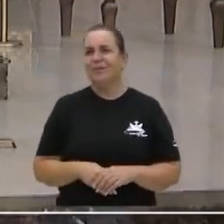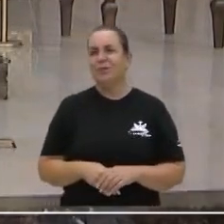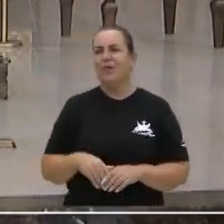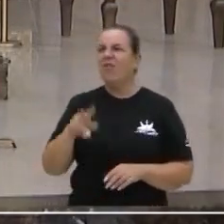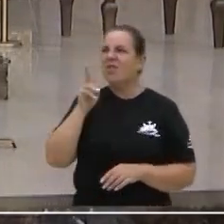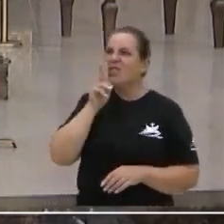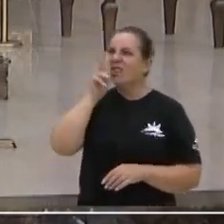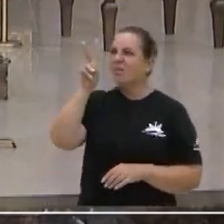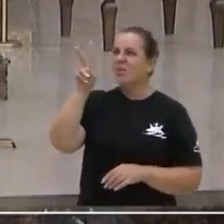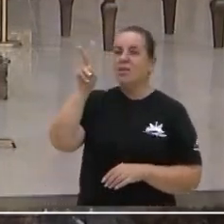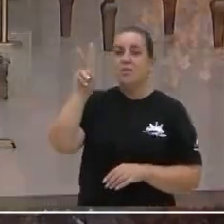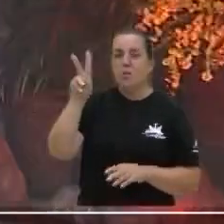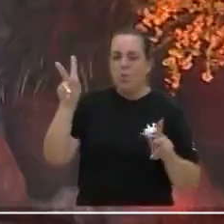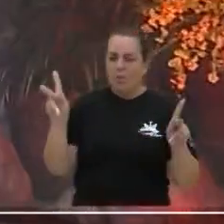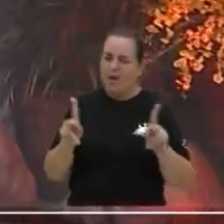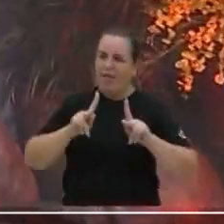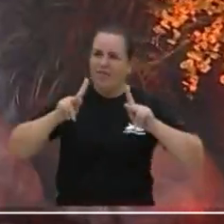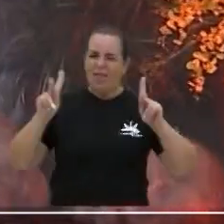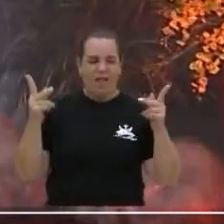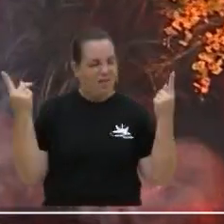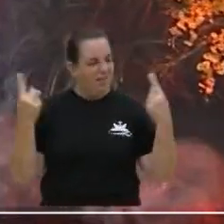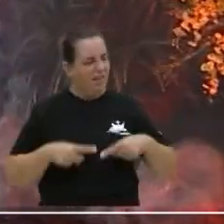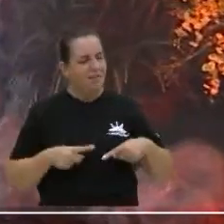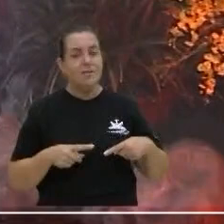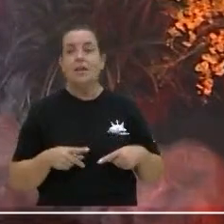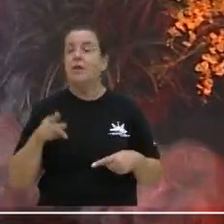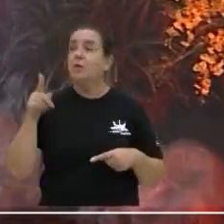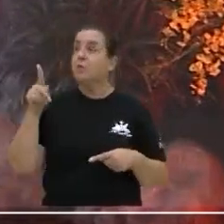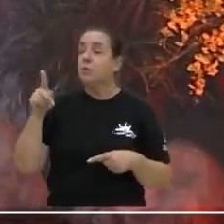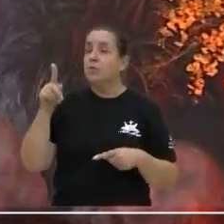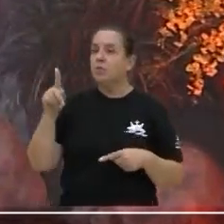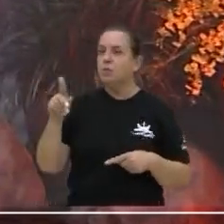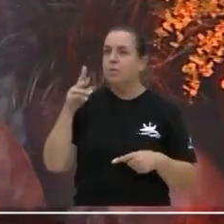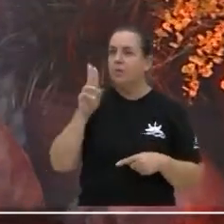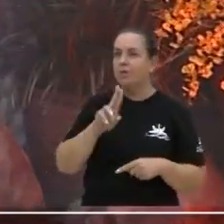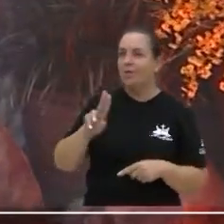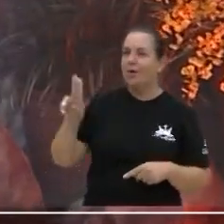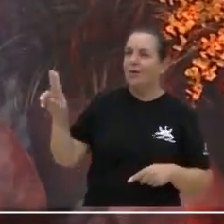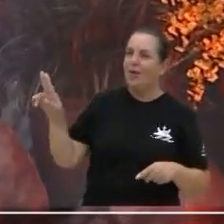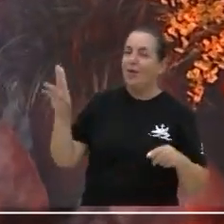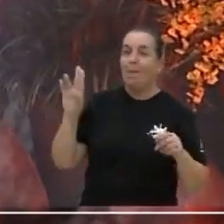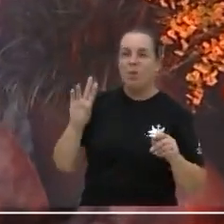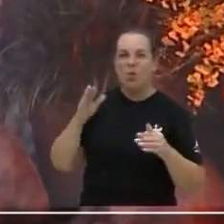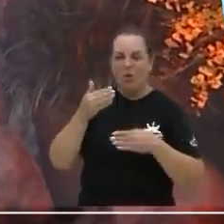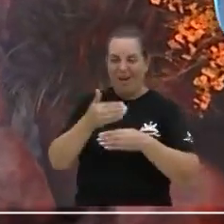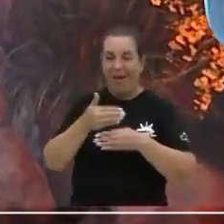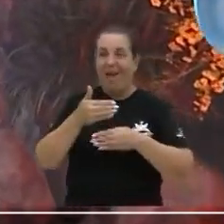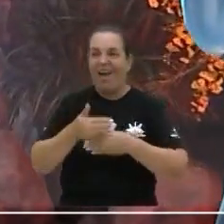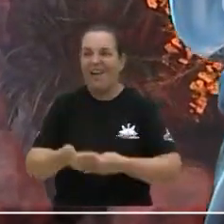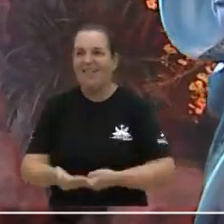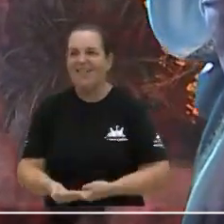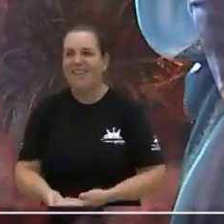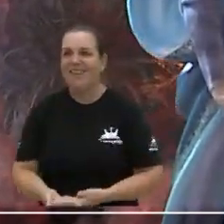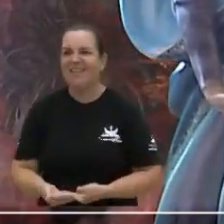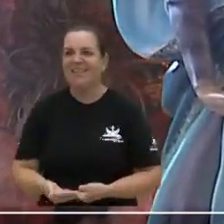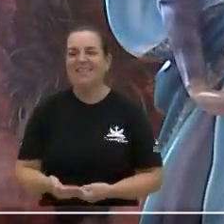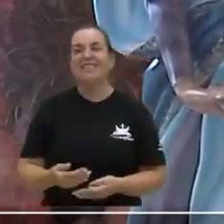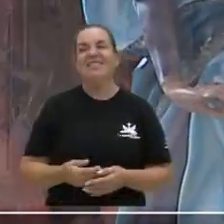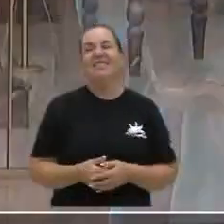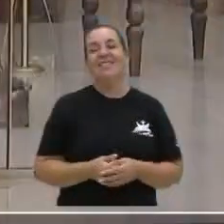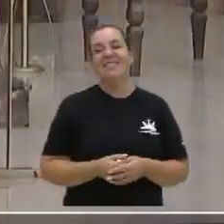na sua força venço batalhas, pelo seu nome caem